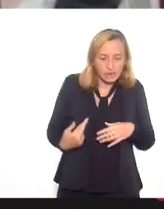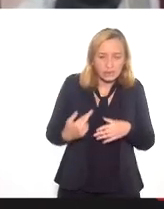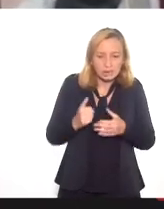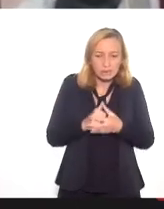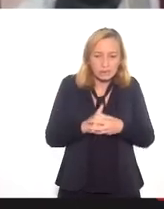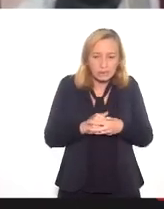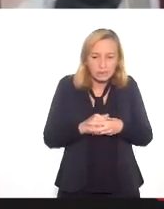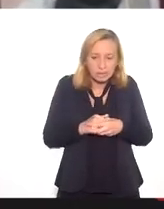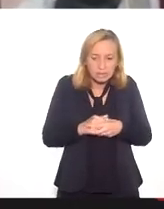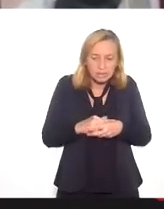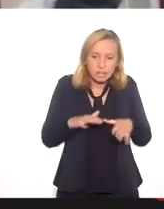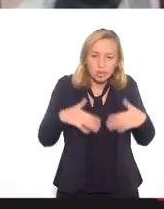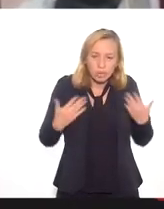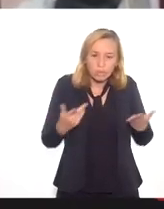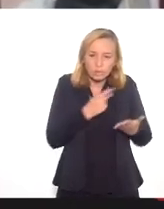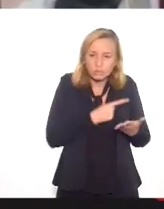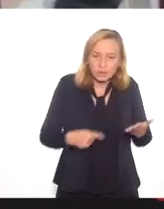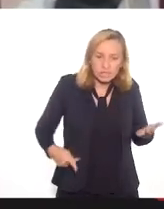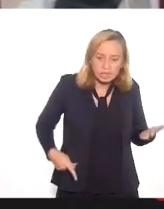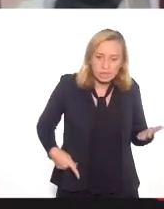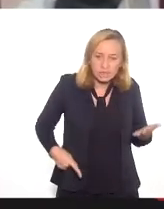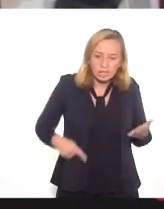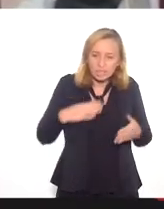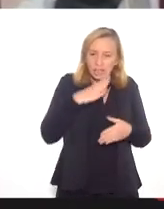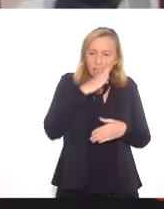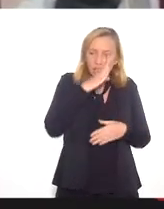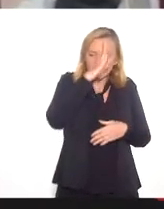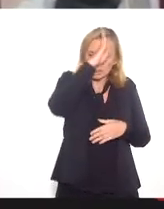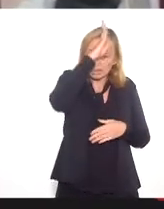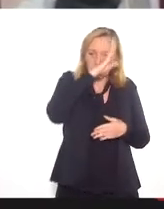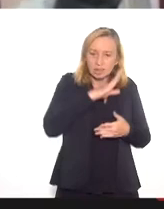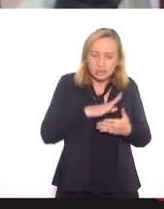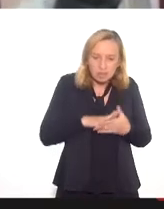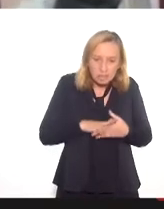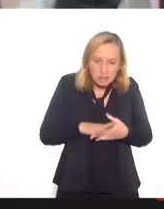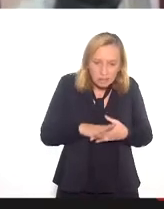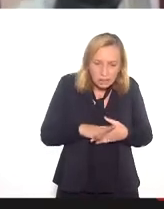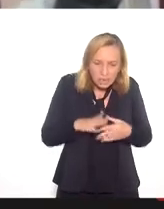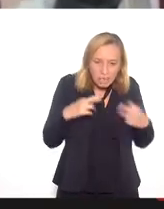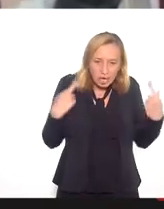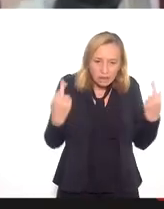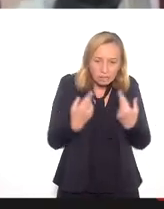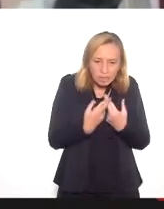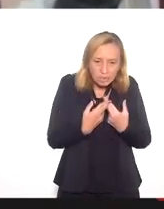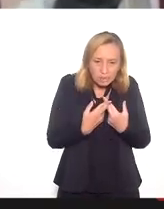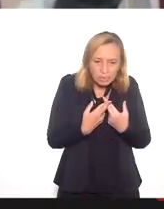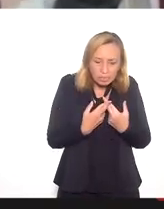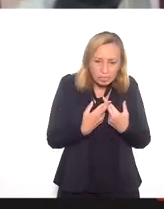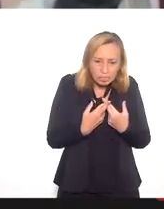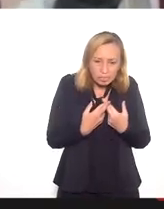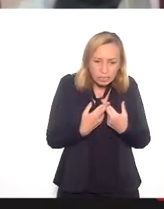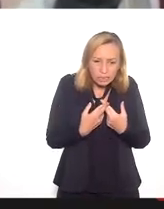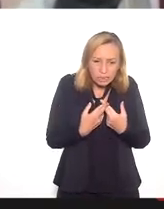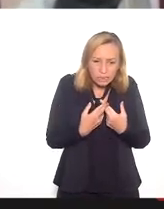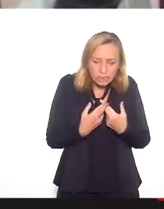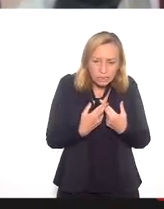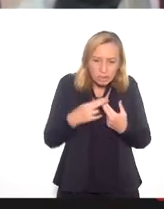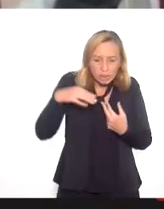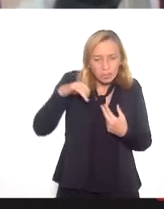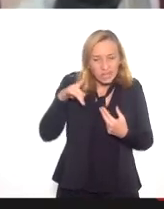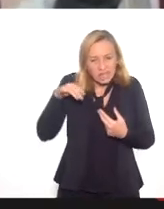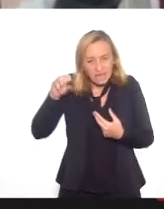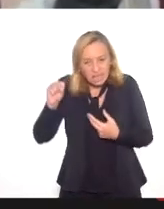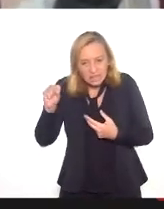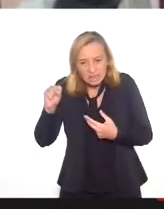quando o presidente da República naquela reunião com os seus ministros